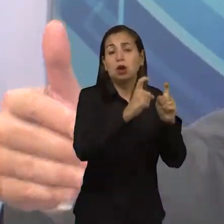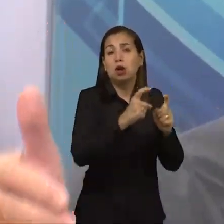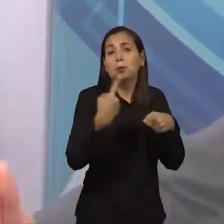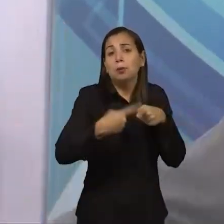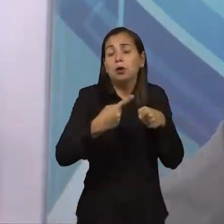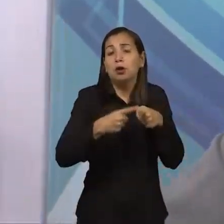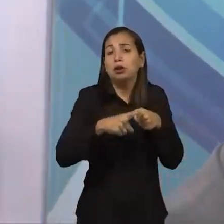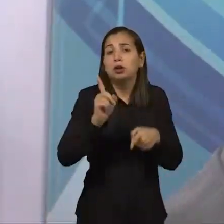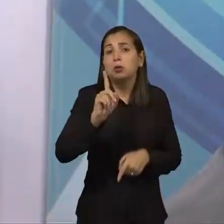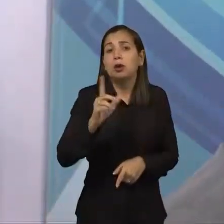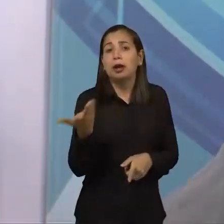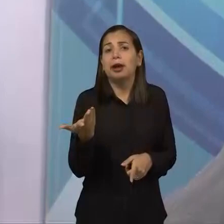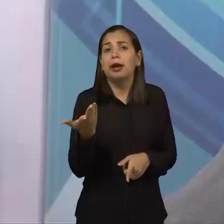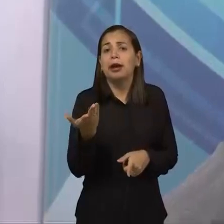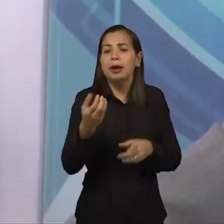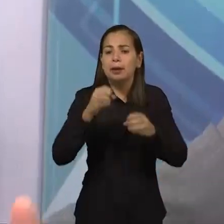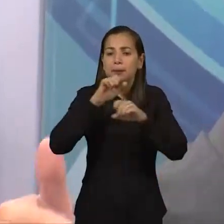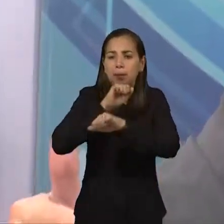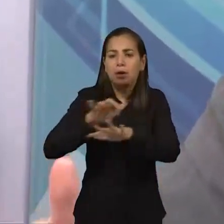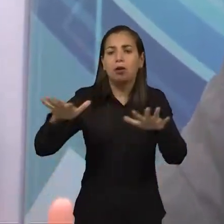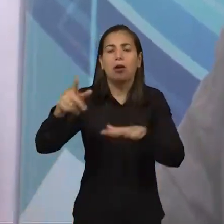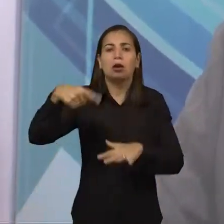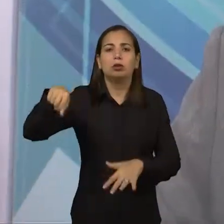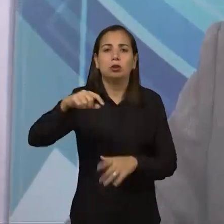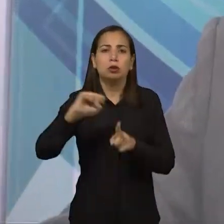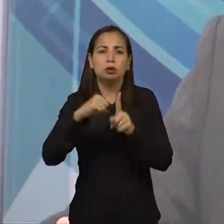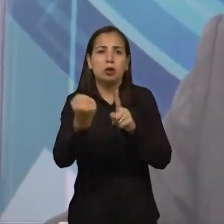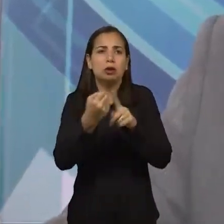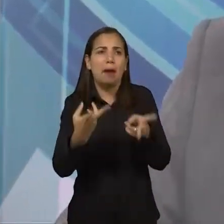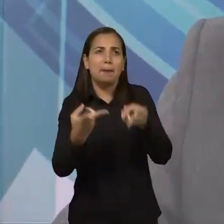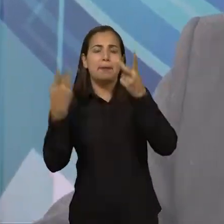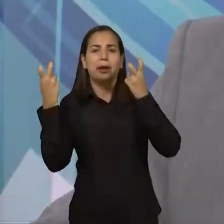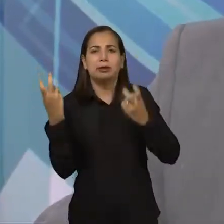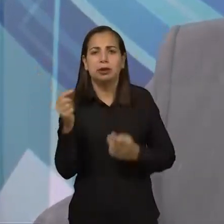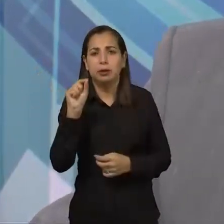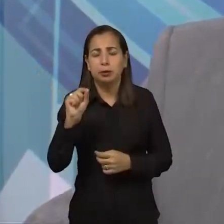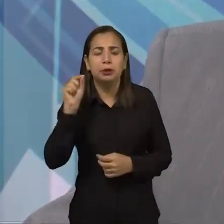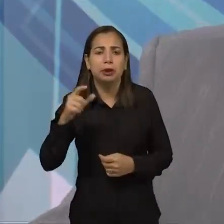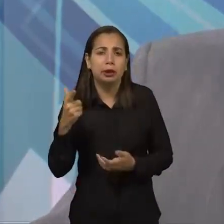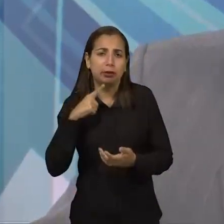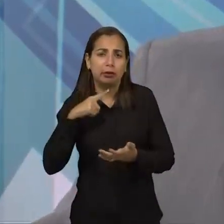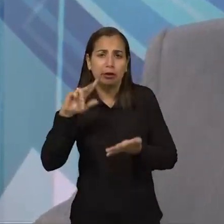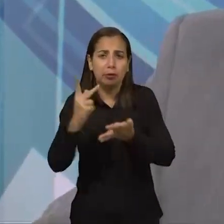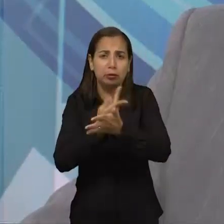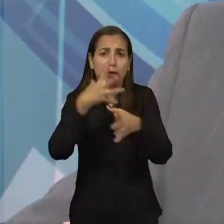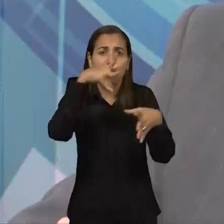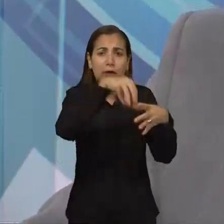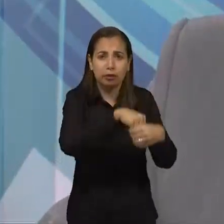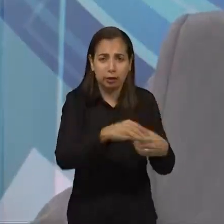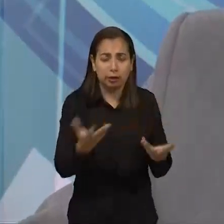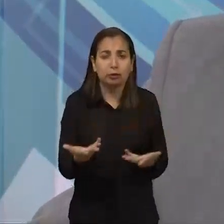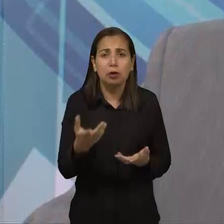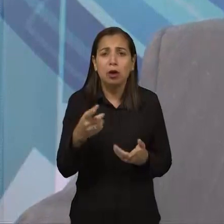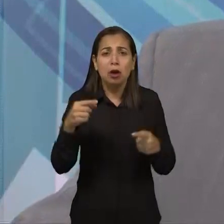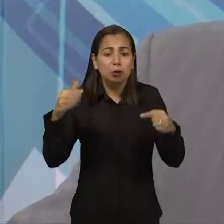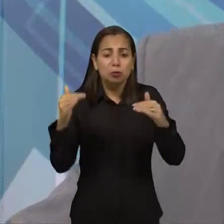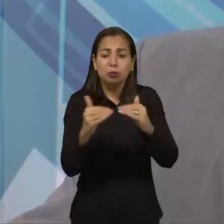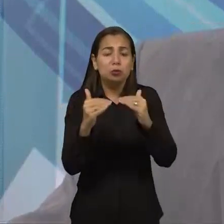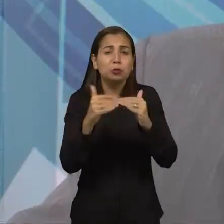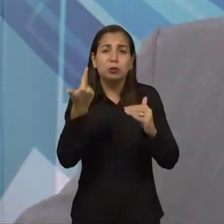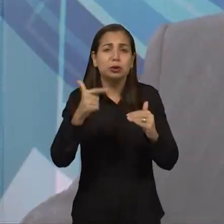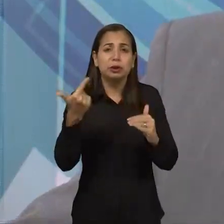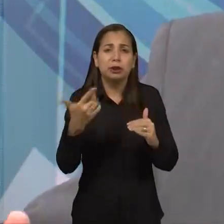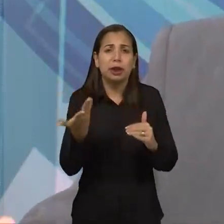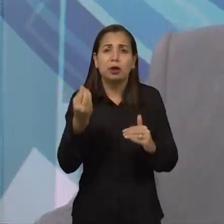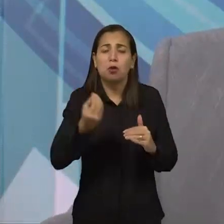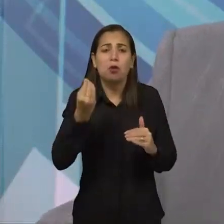seja, eles têm que guardar essa distância. Isso não é compatível com democracia, juiz, promotor,